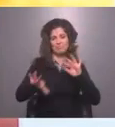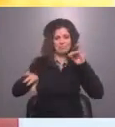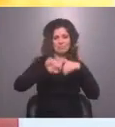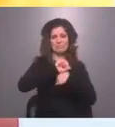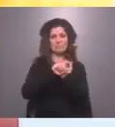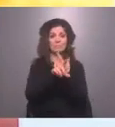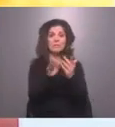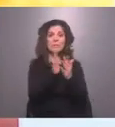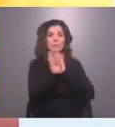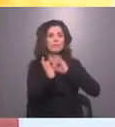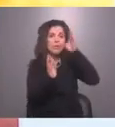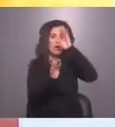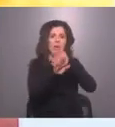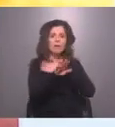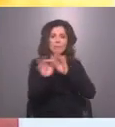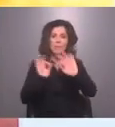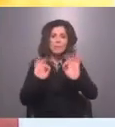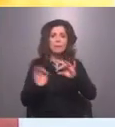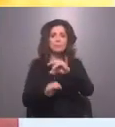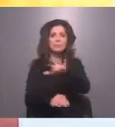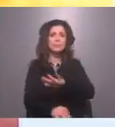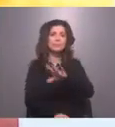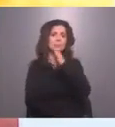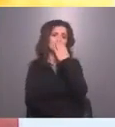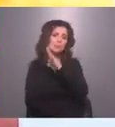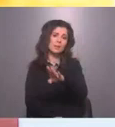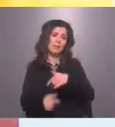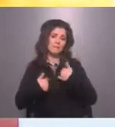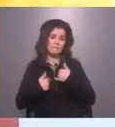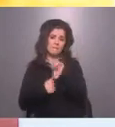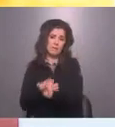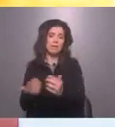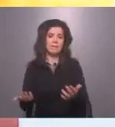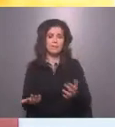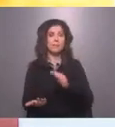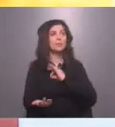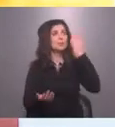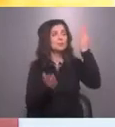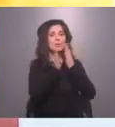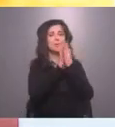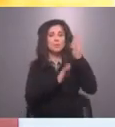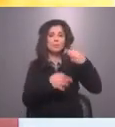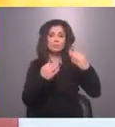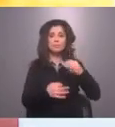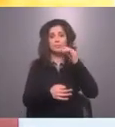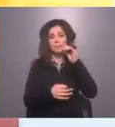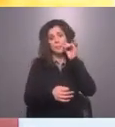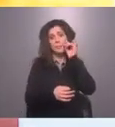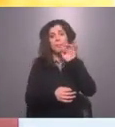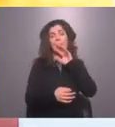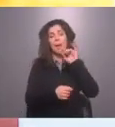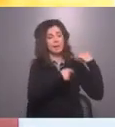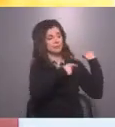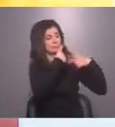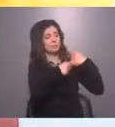tinha consagrado para si em Jerusalém. O Senhor, Deus de seus pais, desde